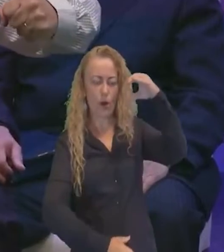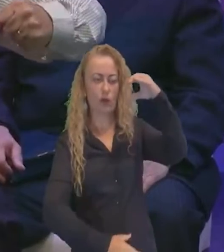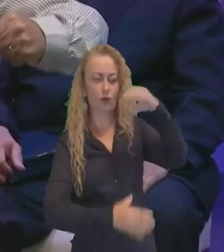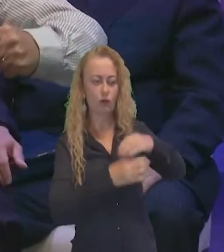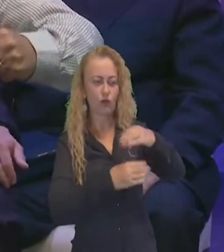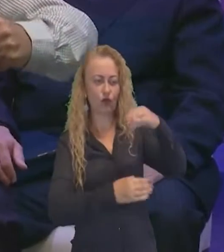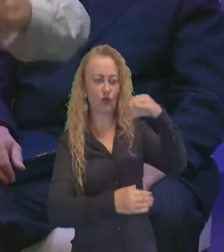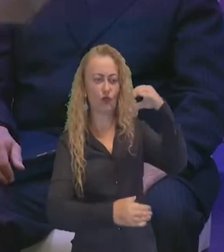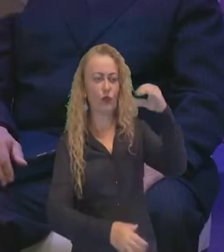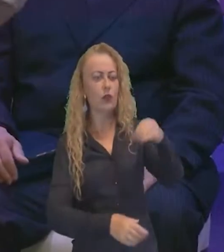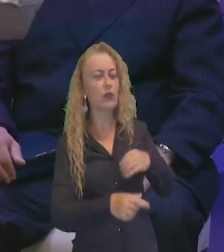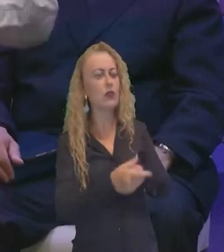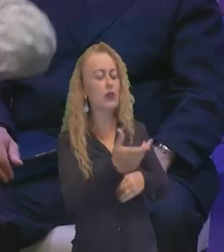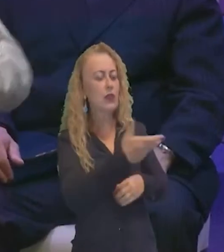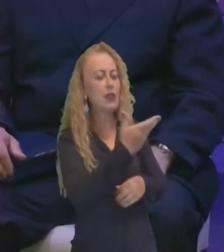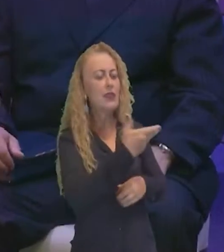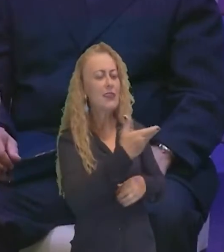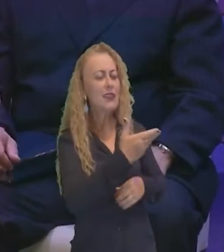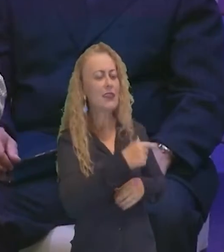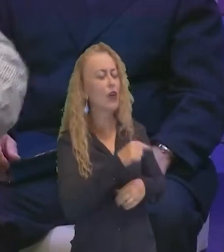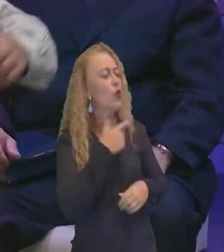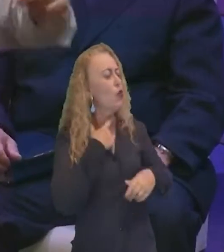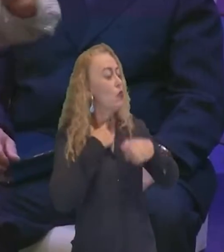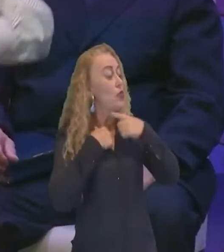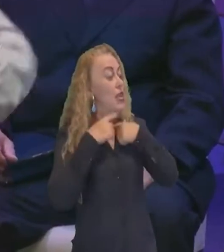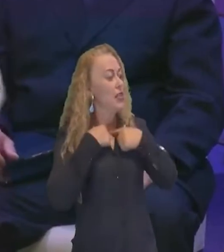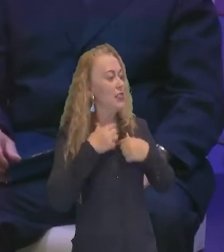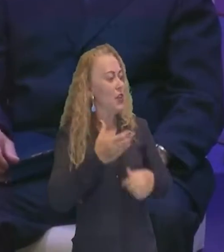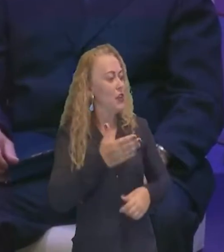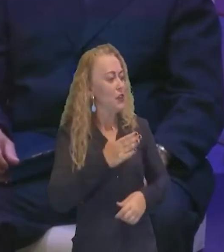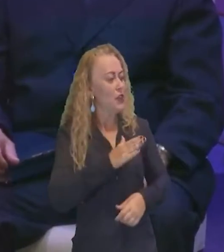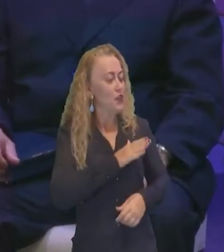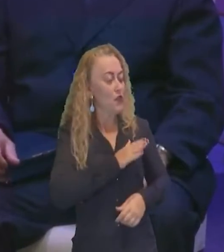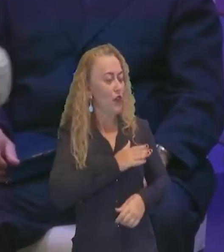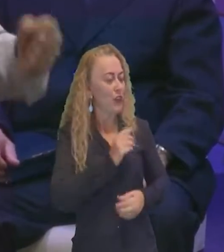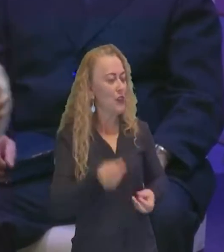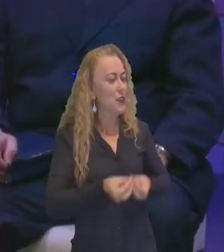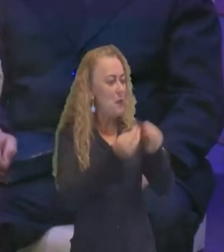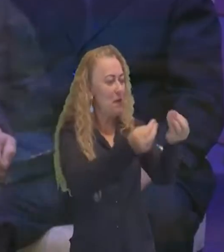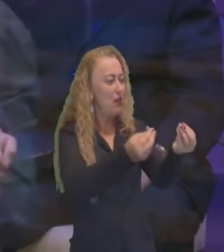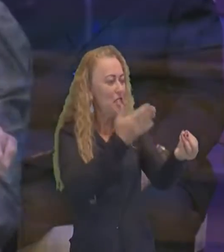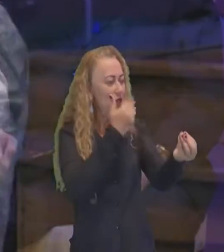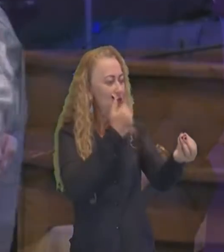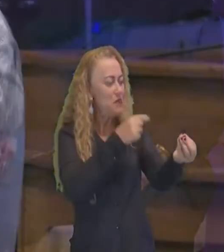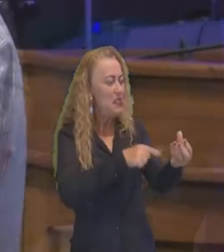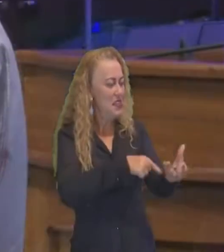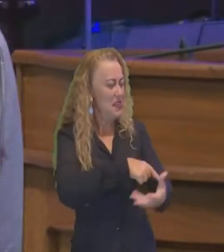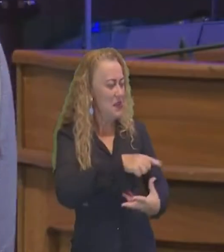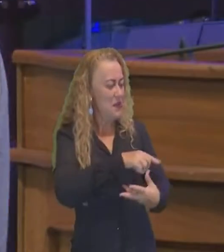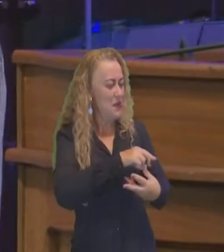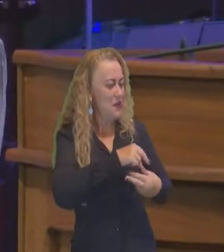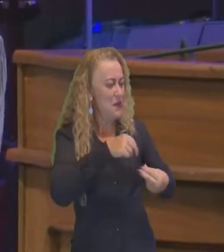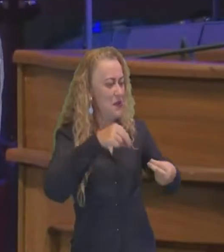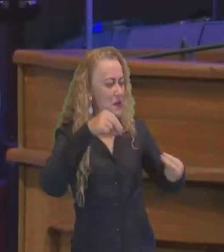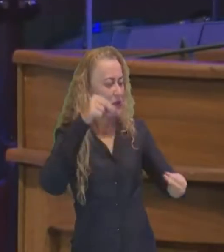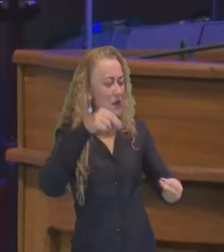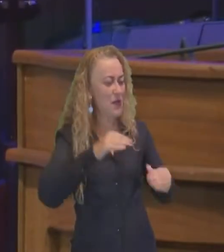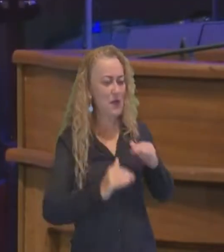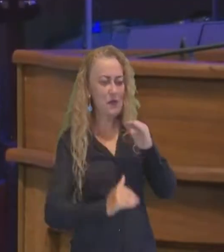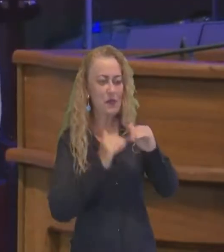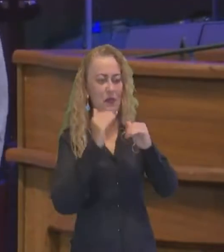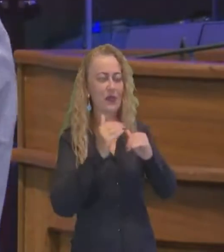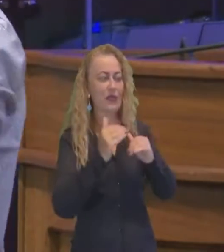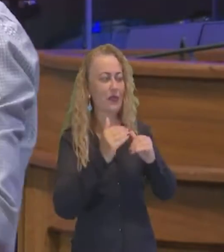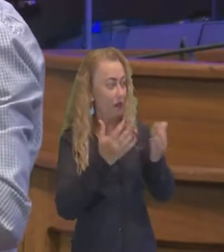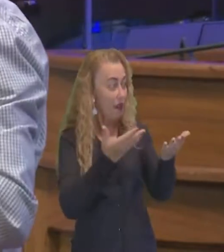O irmão disse: olha, eu senti desejo no coração de trazer umas quentinhas para vocês, vocês aceitam as quentinhas? E a gente diz: